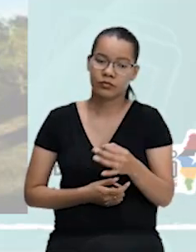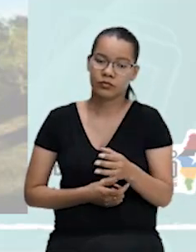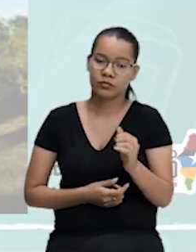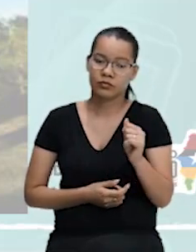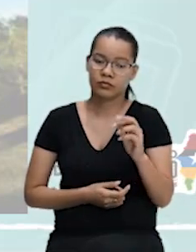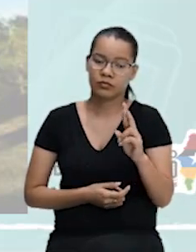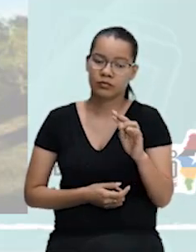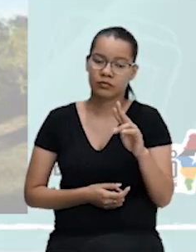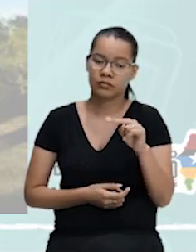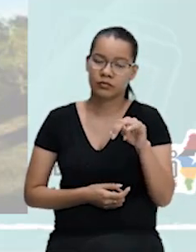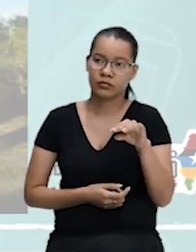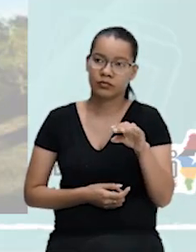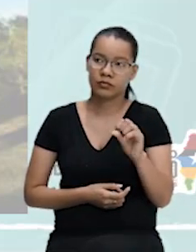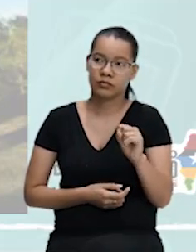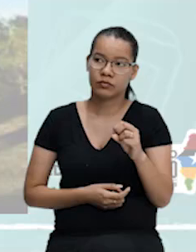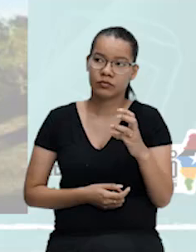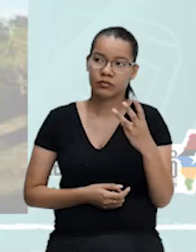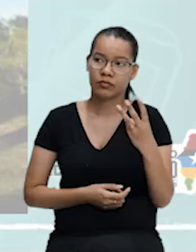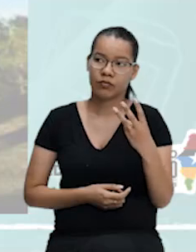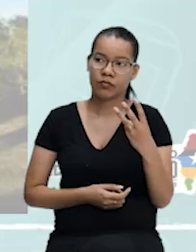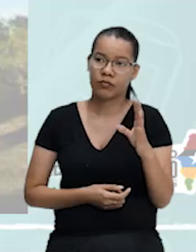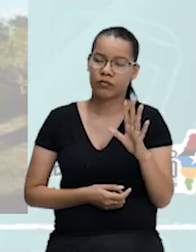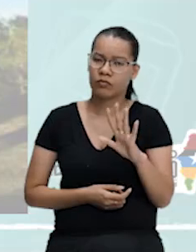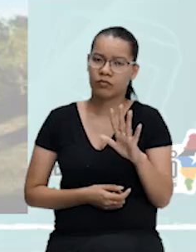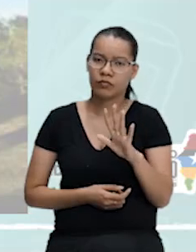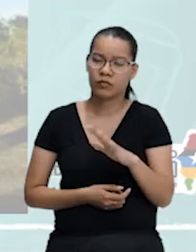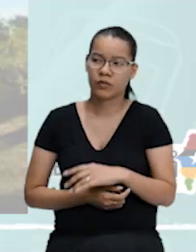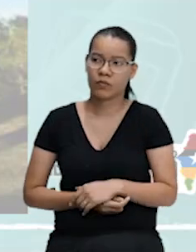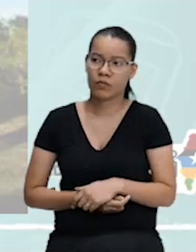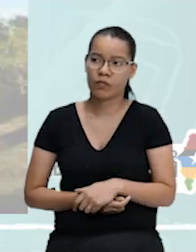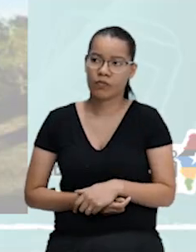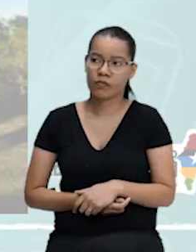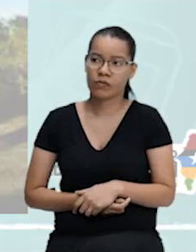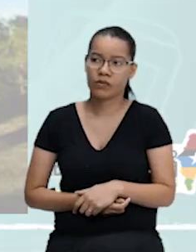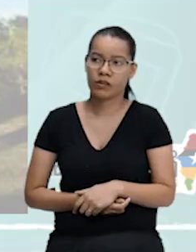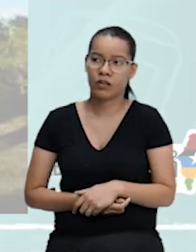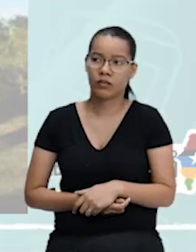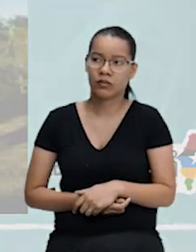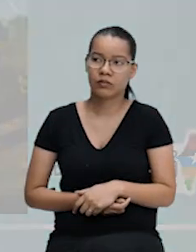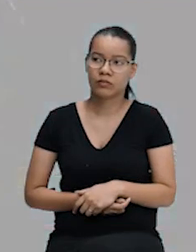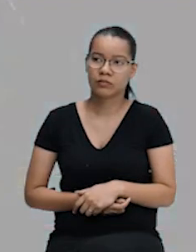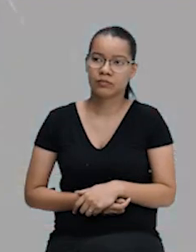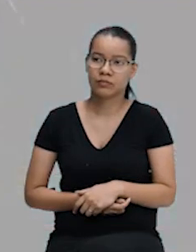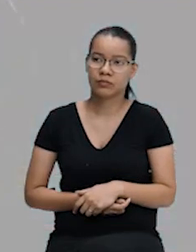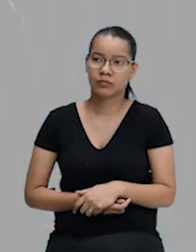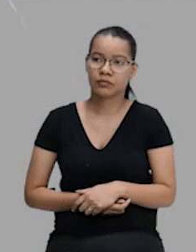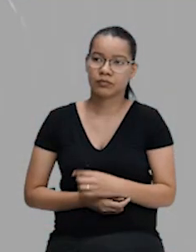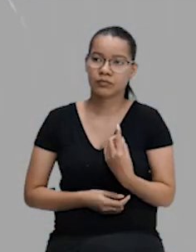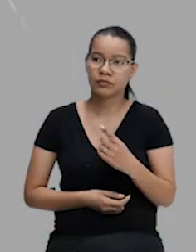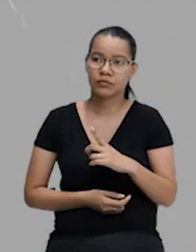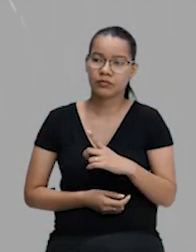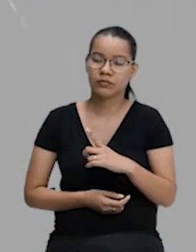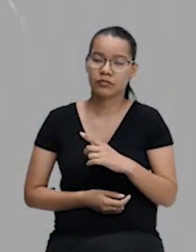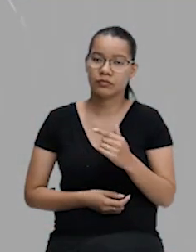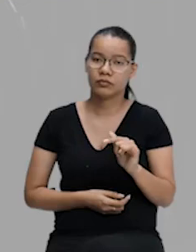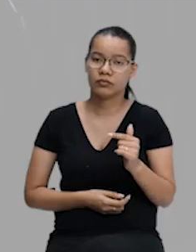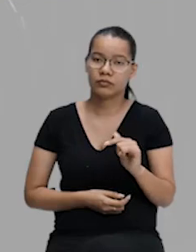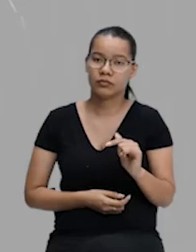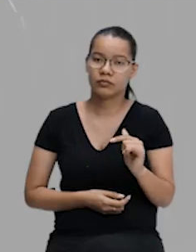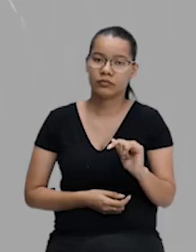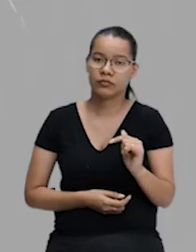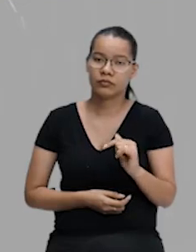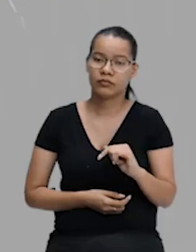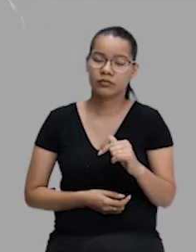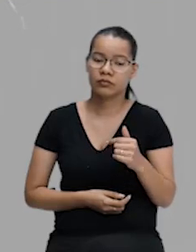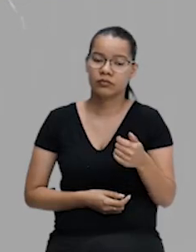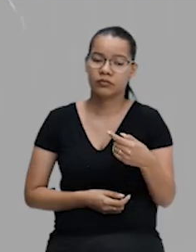turminha? 3 carbonos? Não. Ó. Como aqui, aqui quer dizer que nós temos uma repetição de